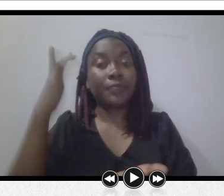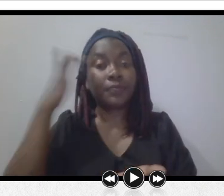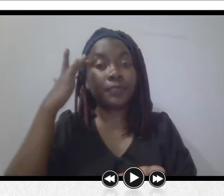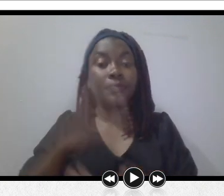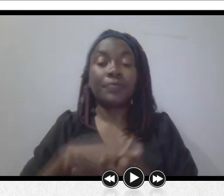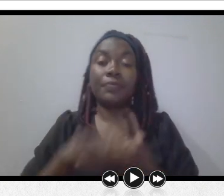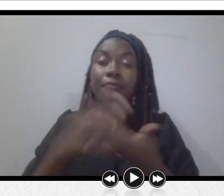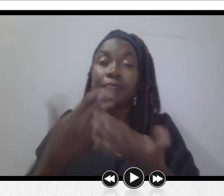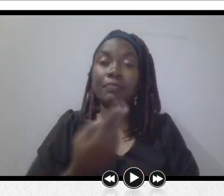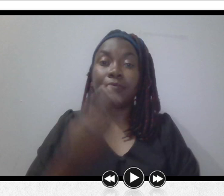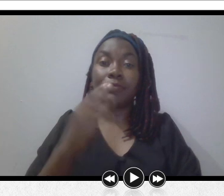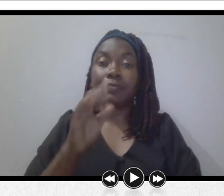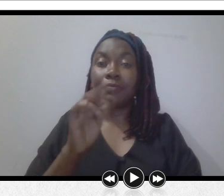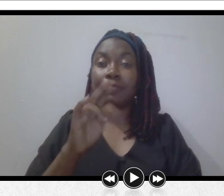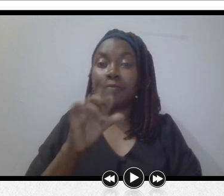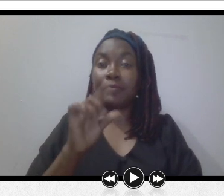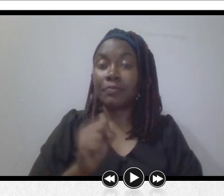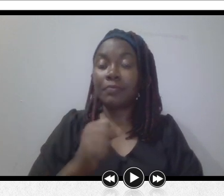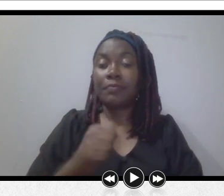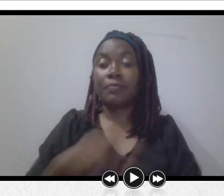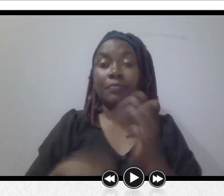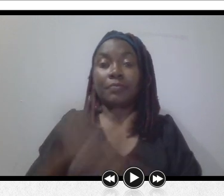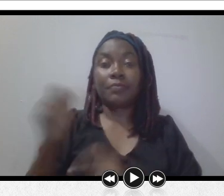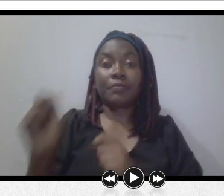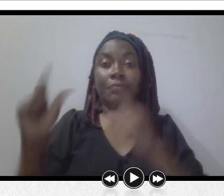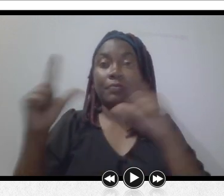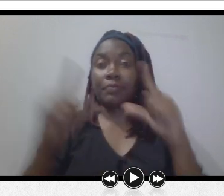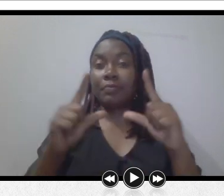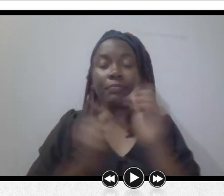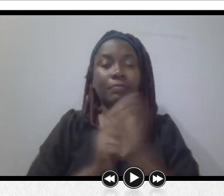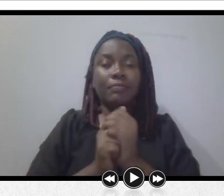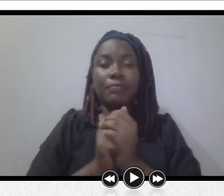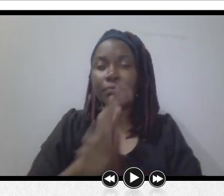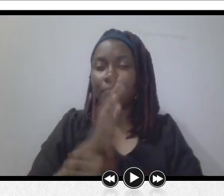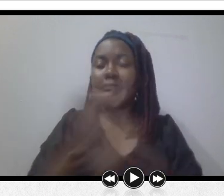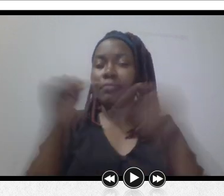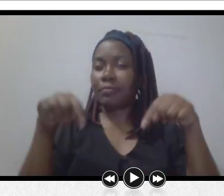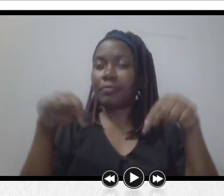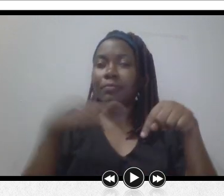eu sou Carlos Roberto Oliveira, esse foi o meu primeiro vídeo de uma sequência de vários que aqui estão, e